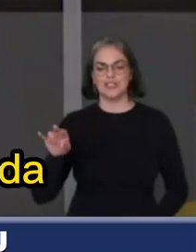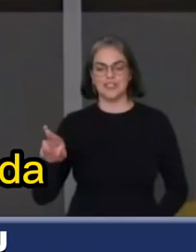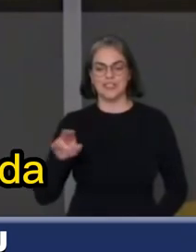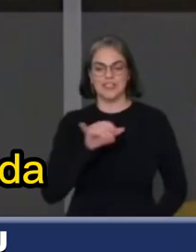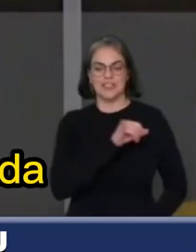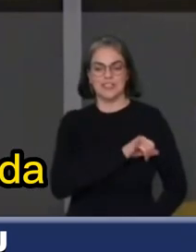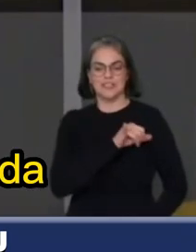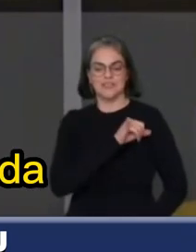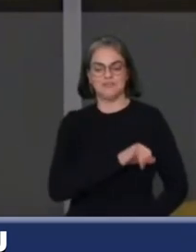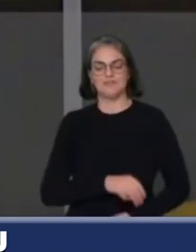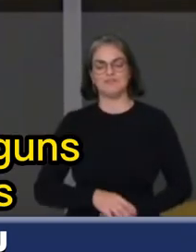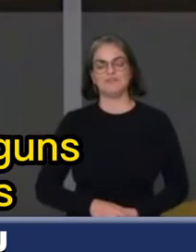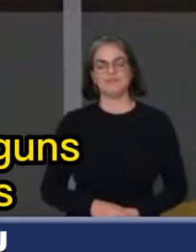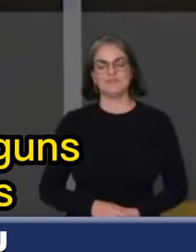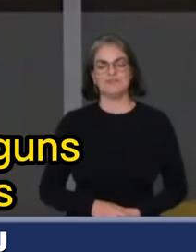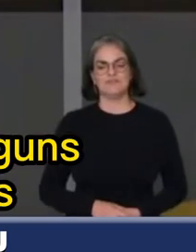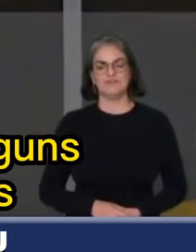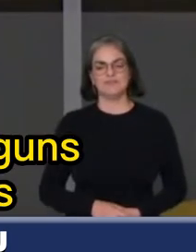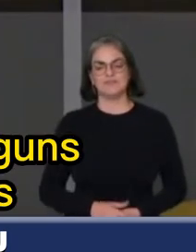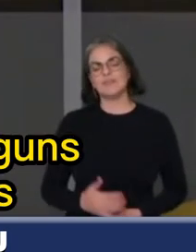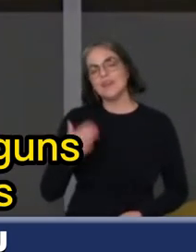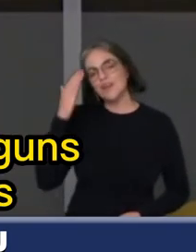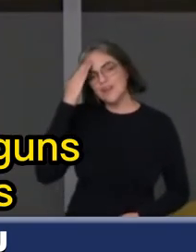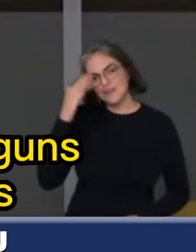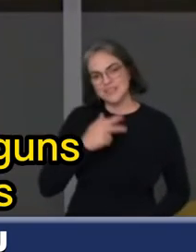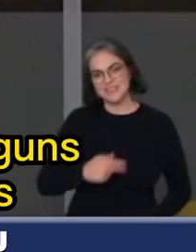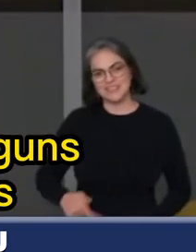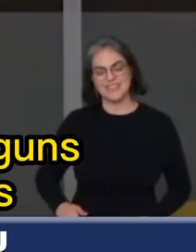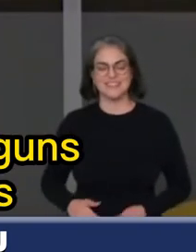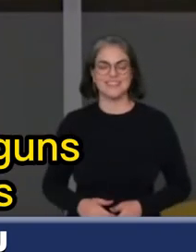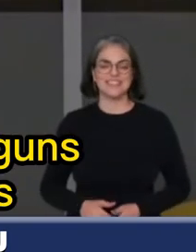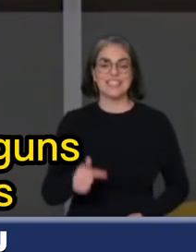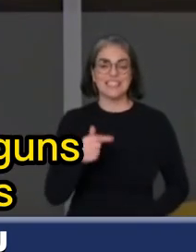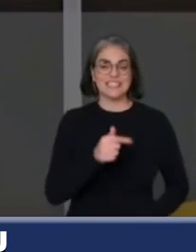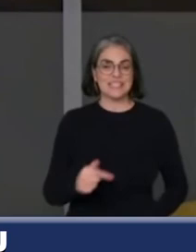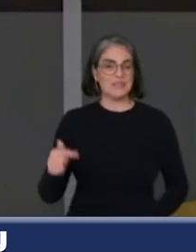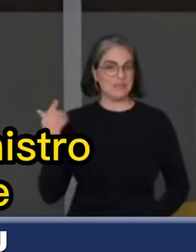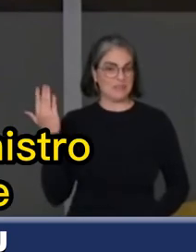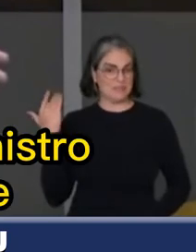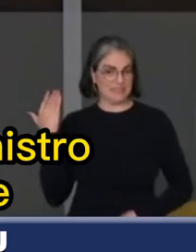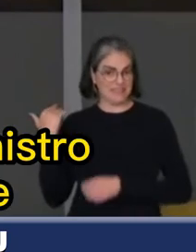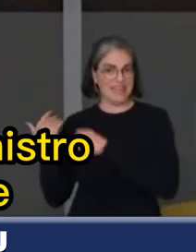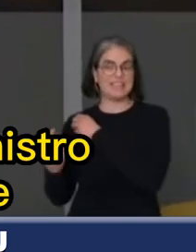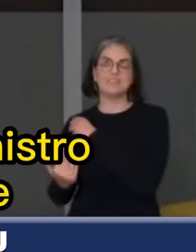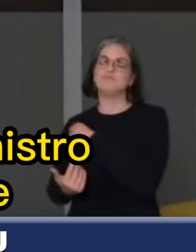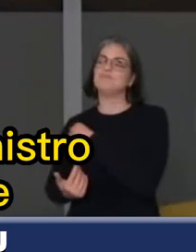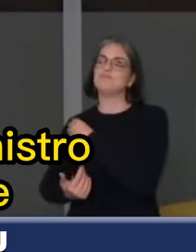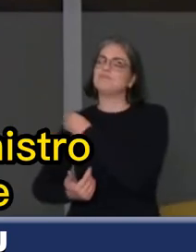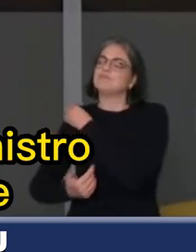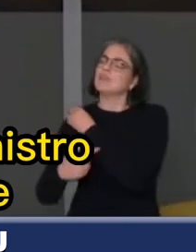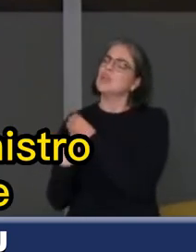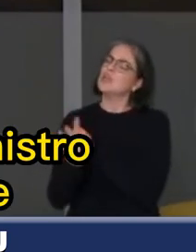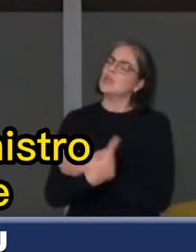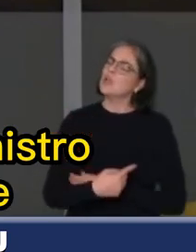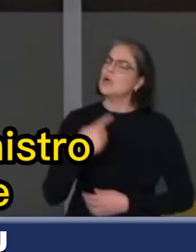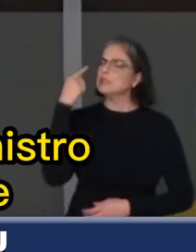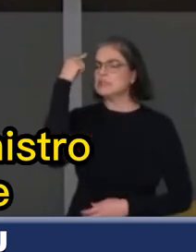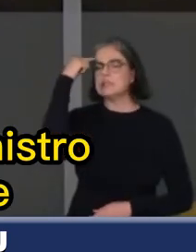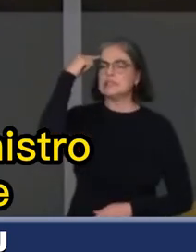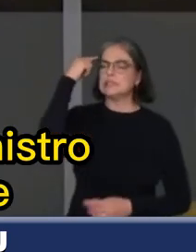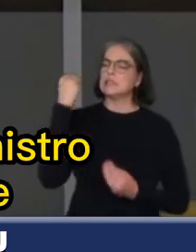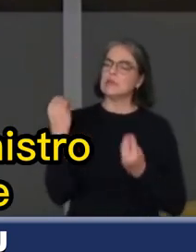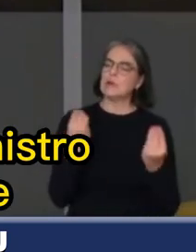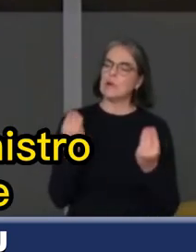Bom, na semana passada, muitos de nós aqui, de alguns deputados, estávamos questionando como o ministro Flávio